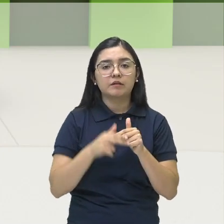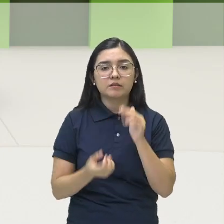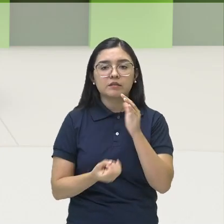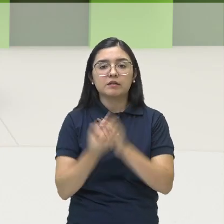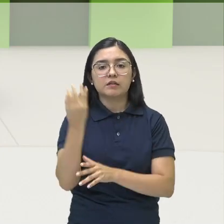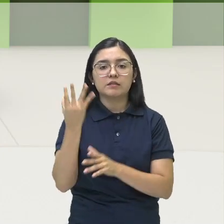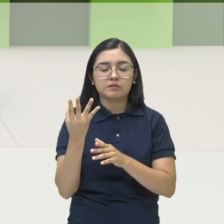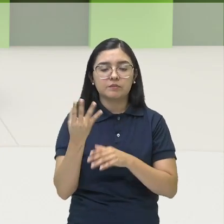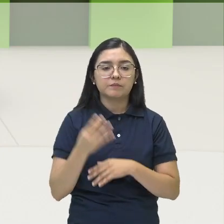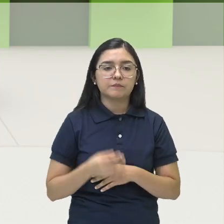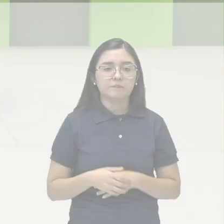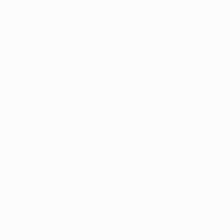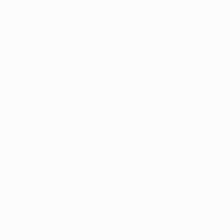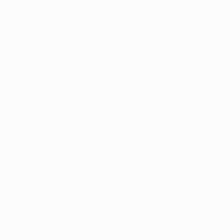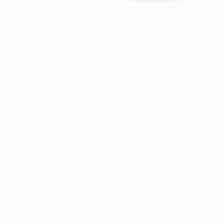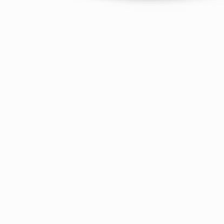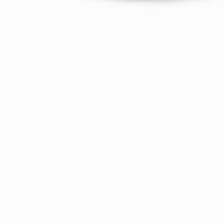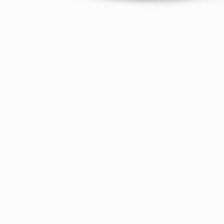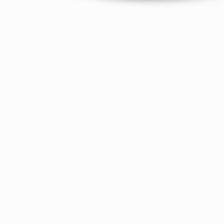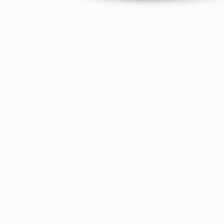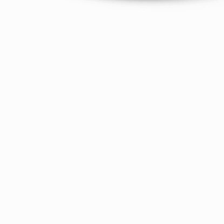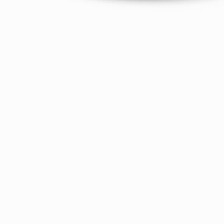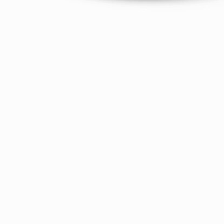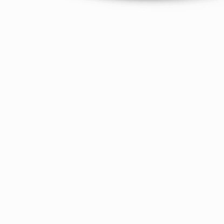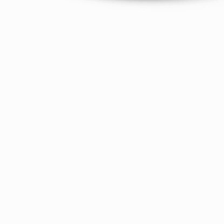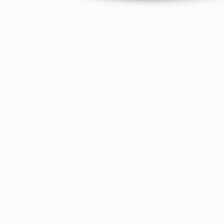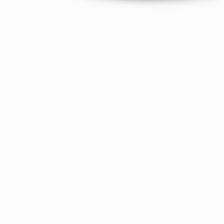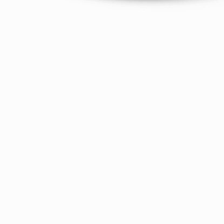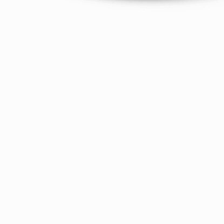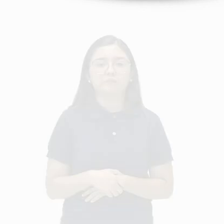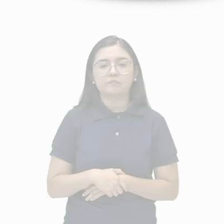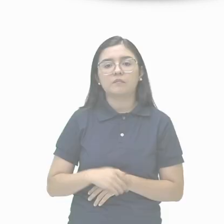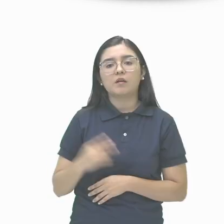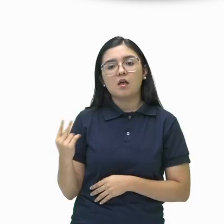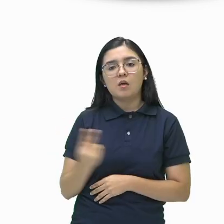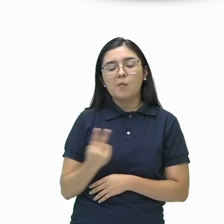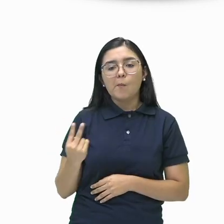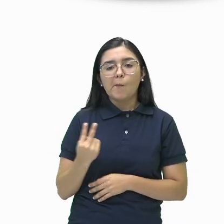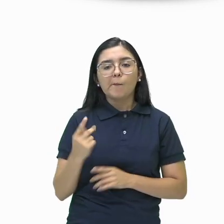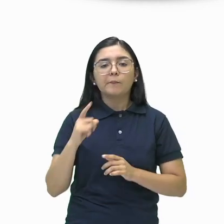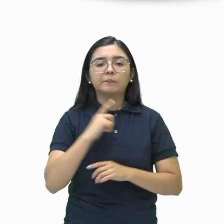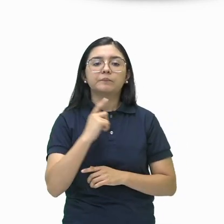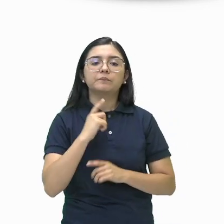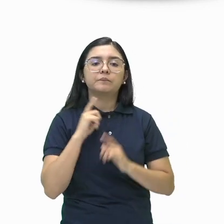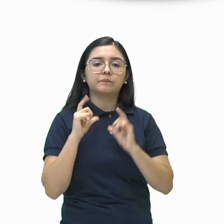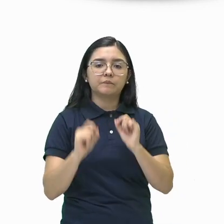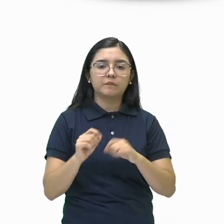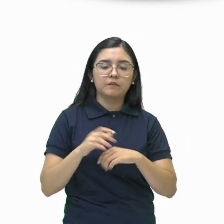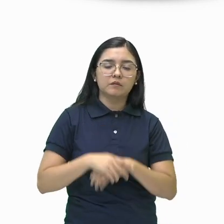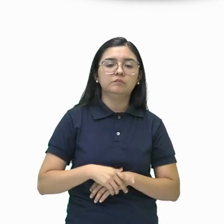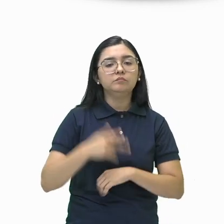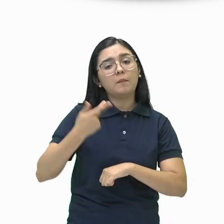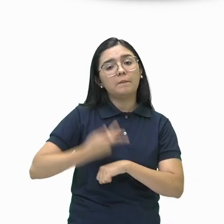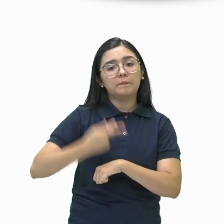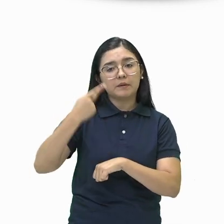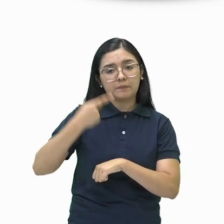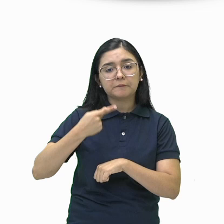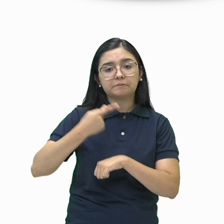né, por esse desenvolvimento. Em 1997, a dupla recebeu, né, um